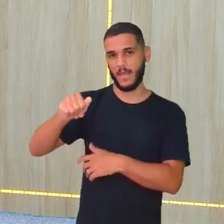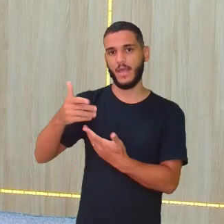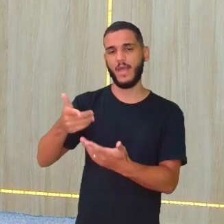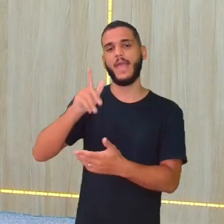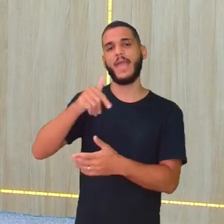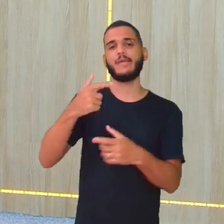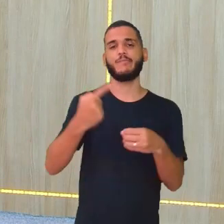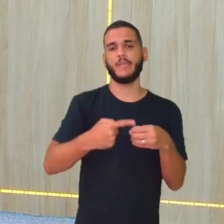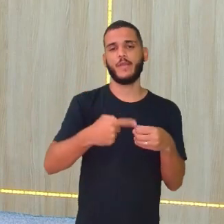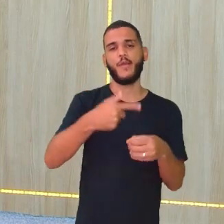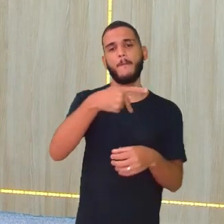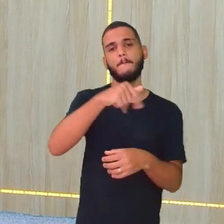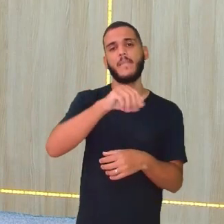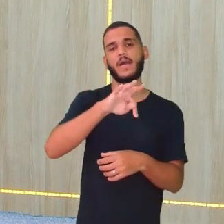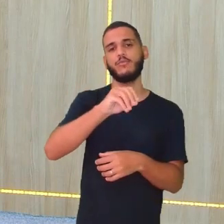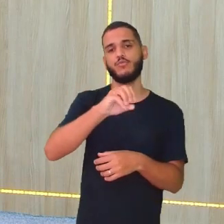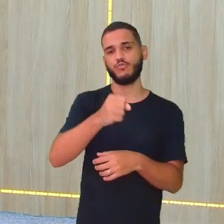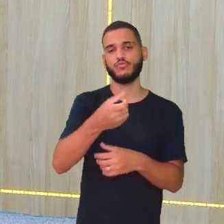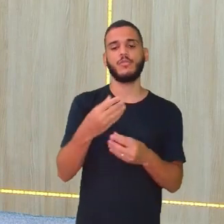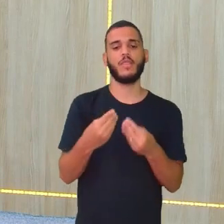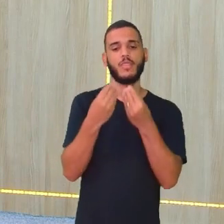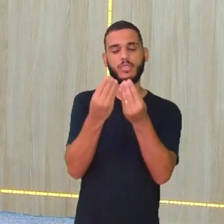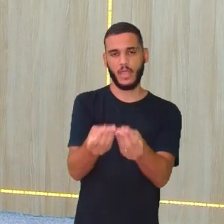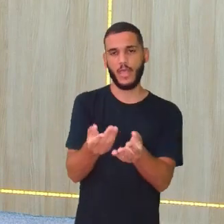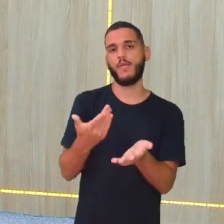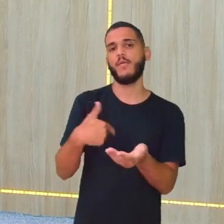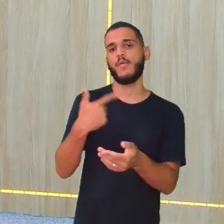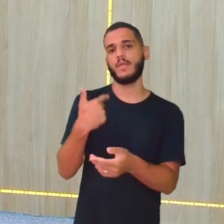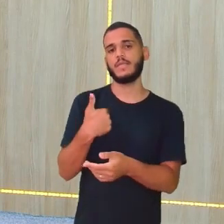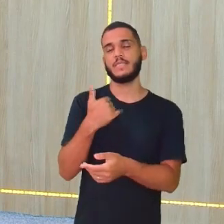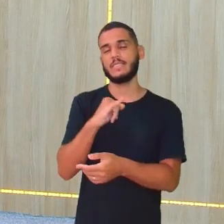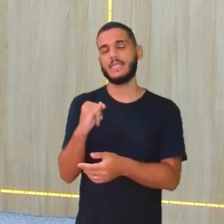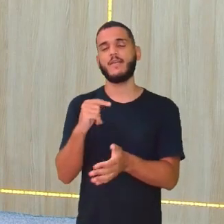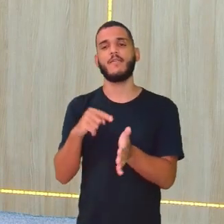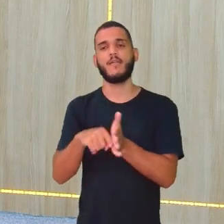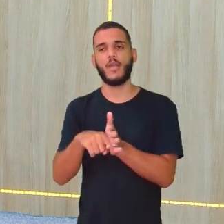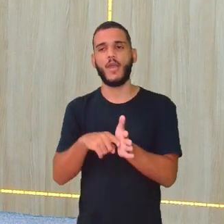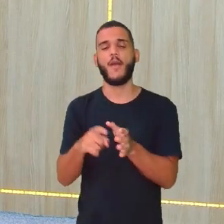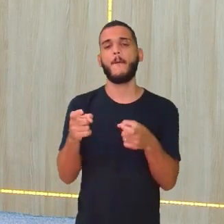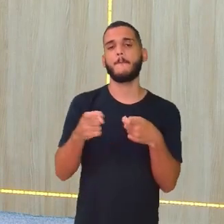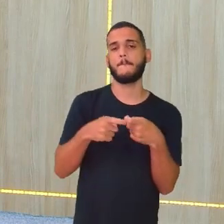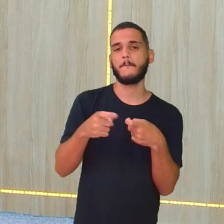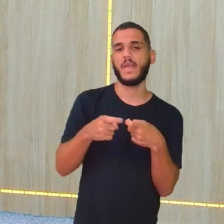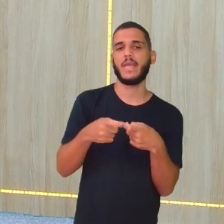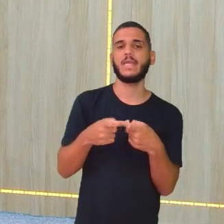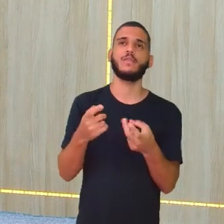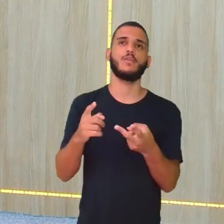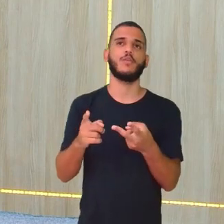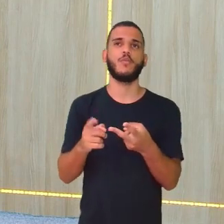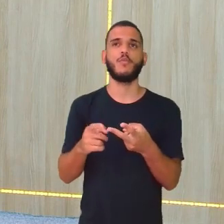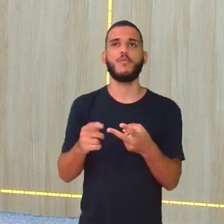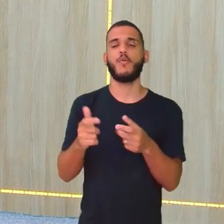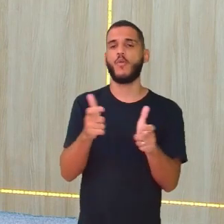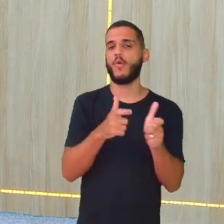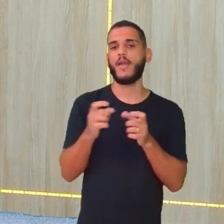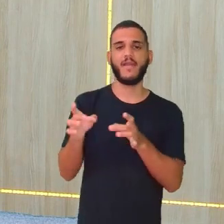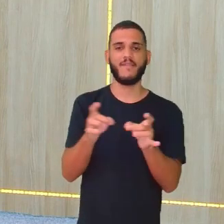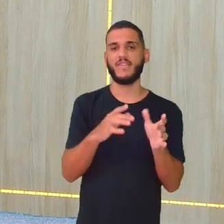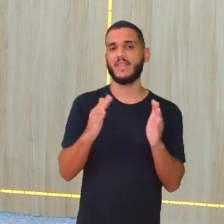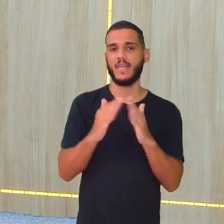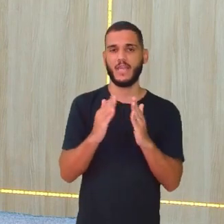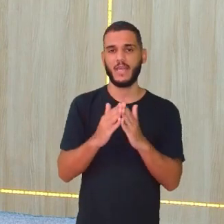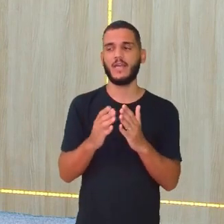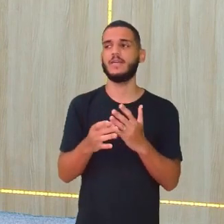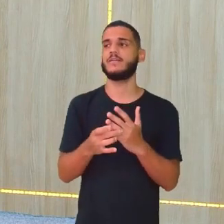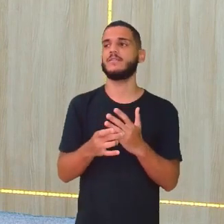com as cidades próximas. Se você for atrás de um médico especializado, se você for atrás de uma concessionária, Você vai pra Patos. você vai